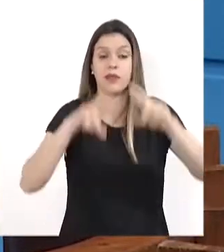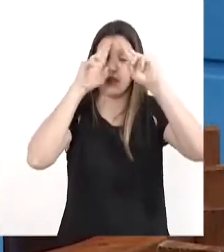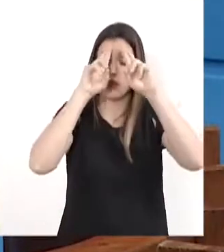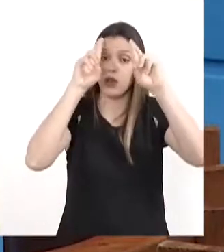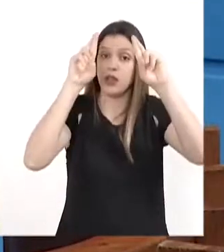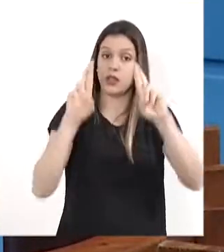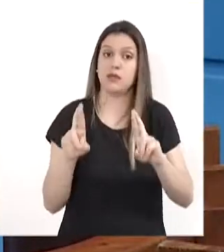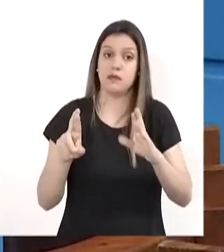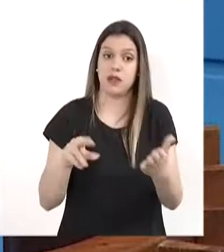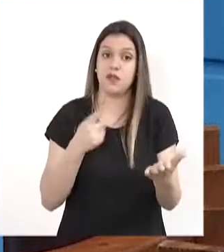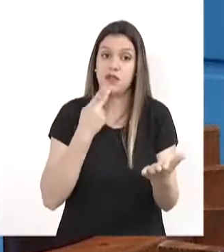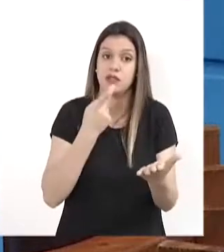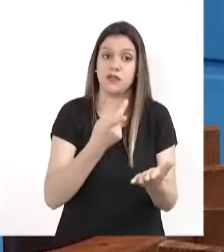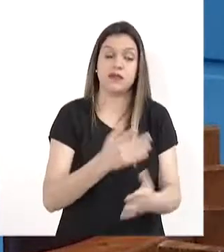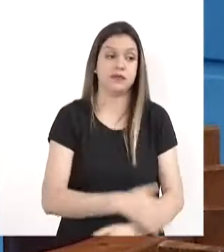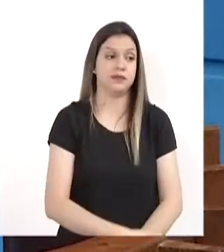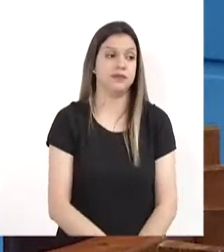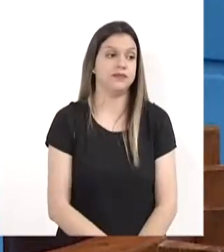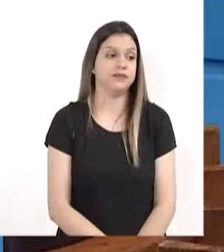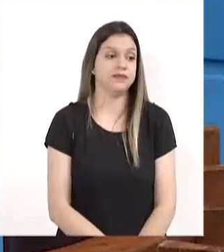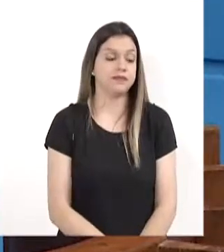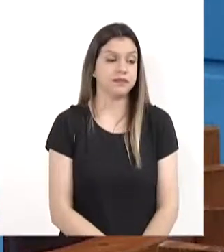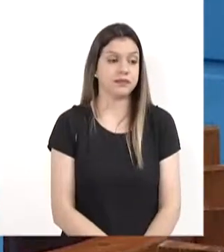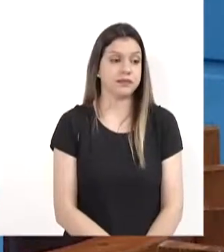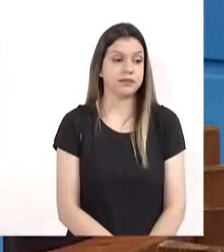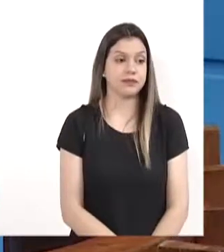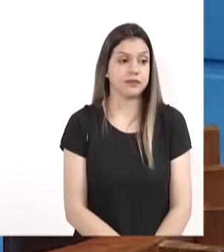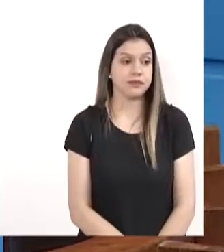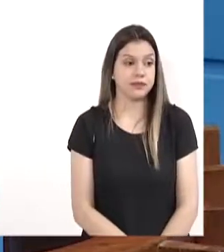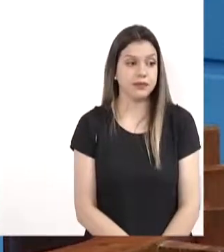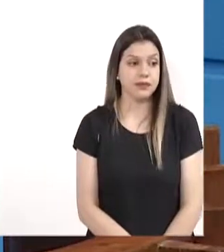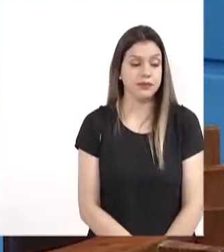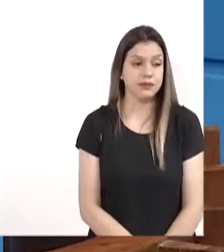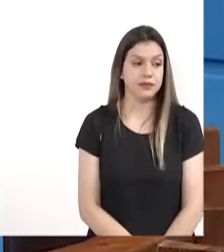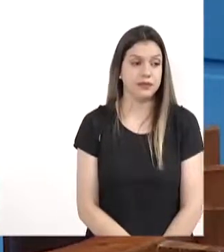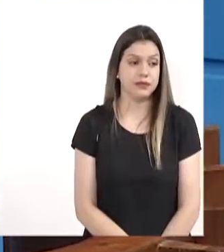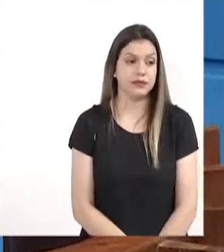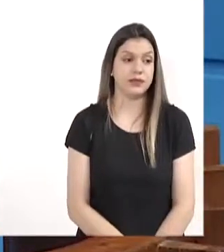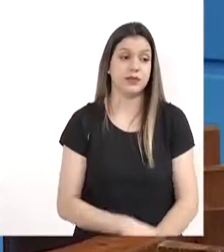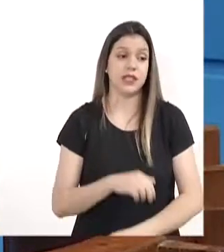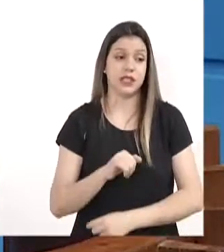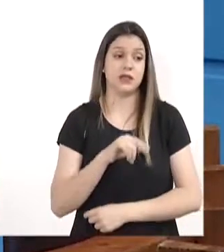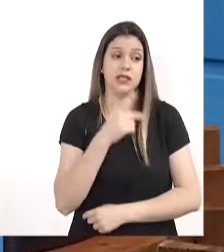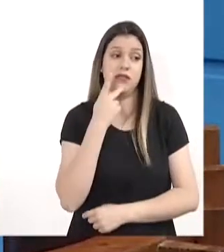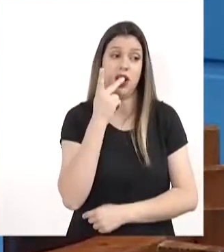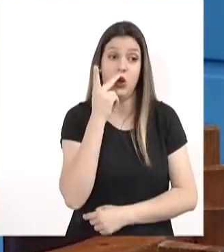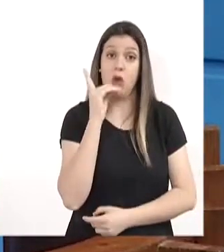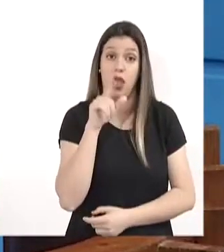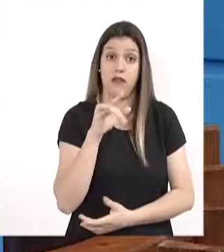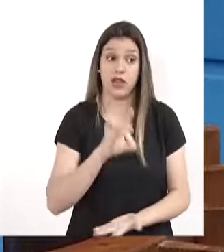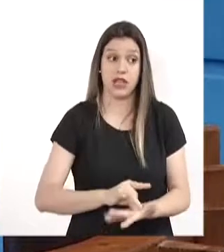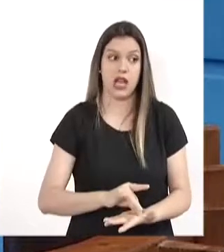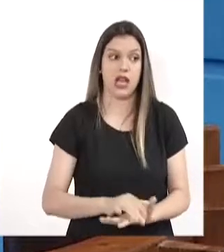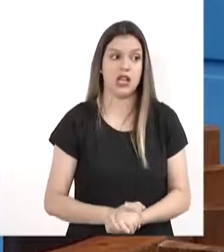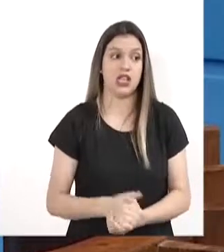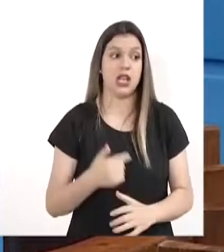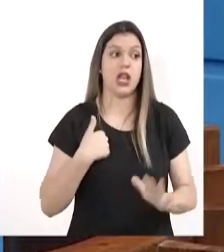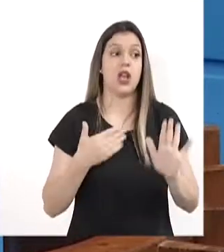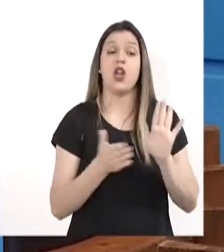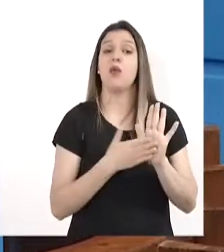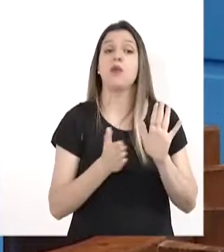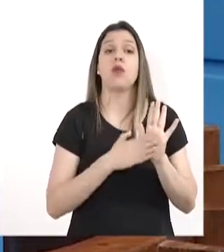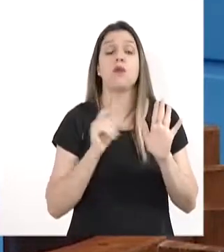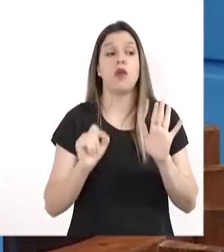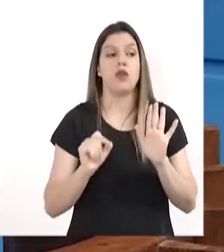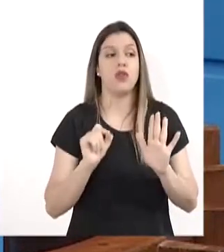de Vossa Excelência, então acho que se o que Vossa Excelência diz é verdade, eu proponho